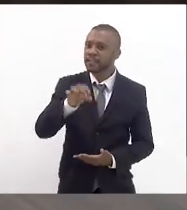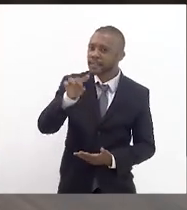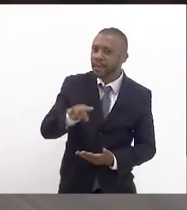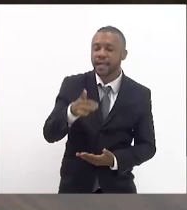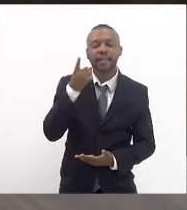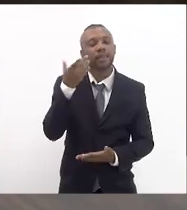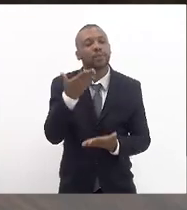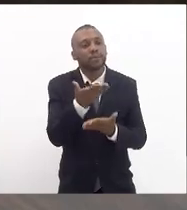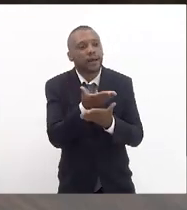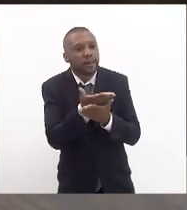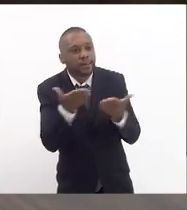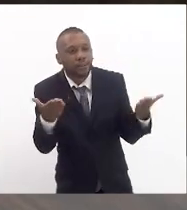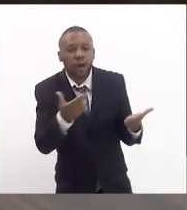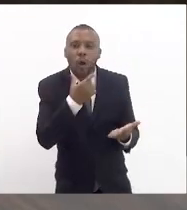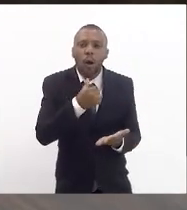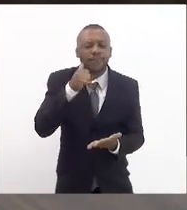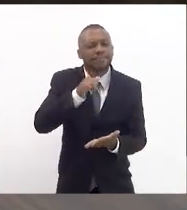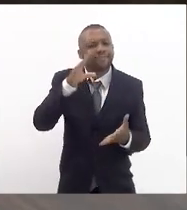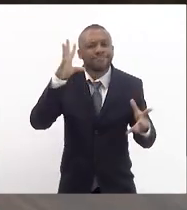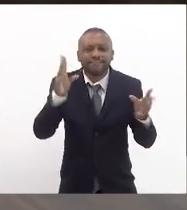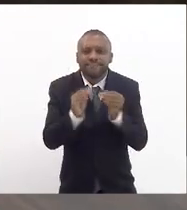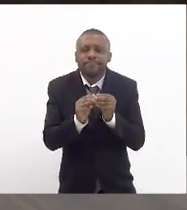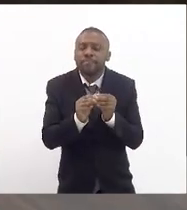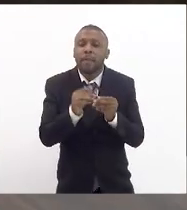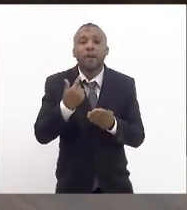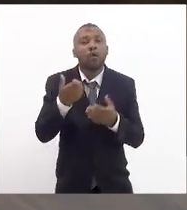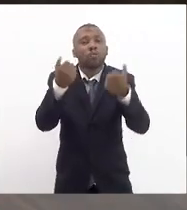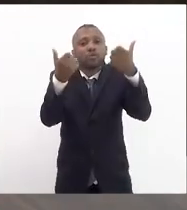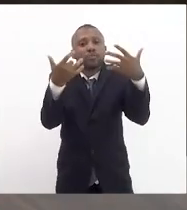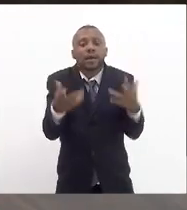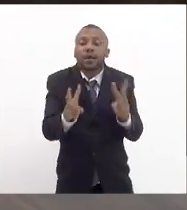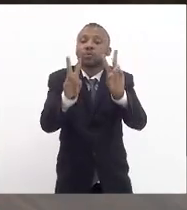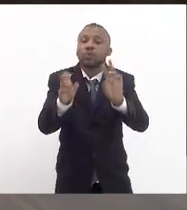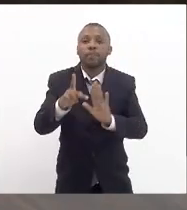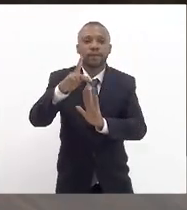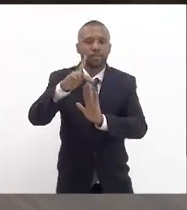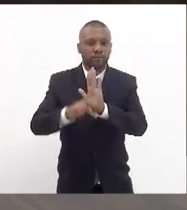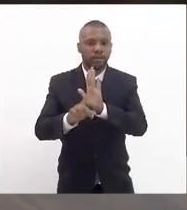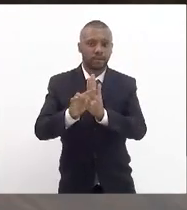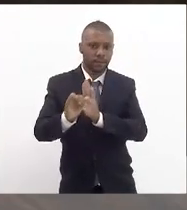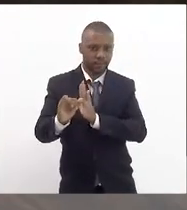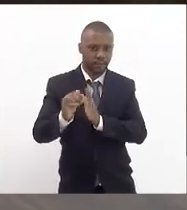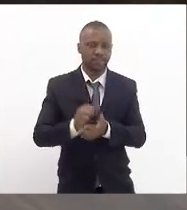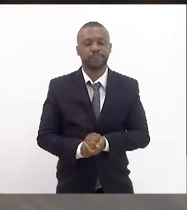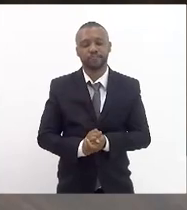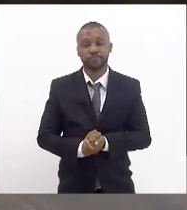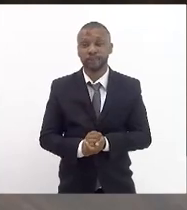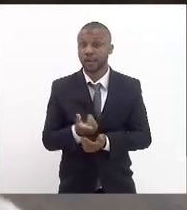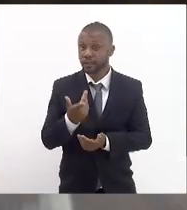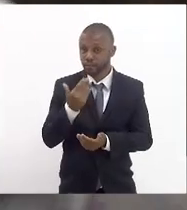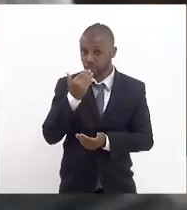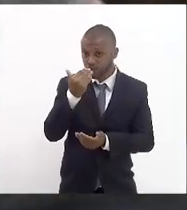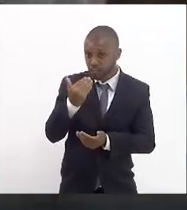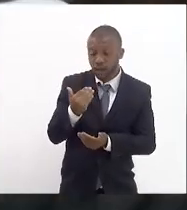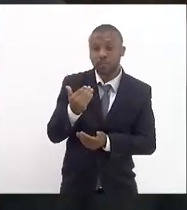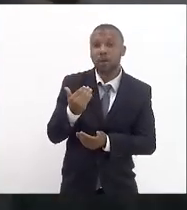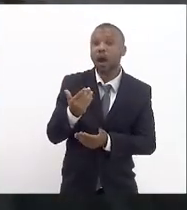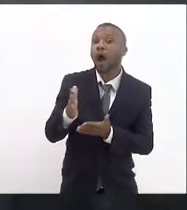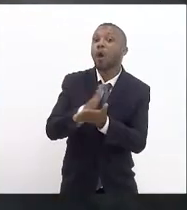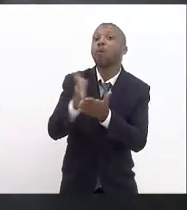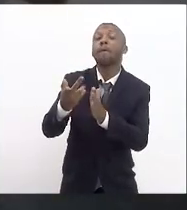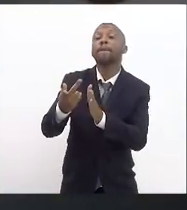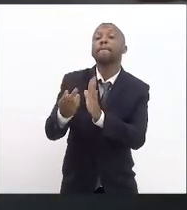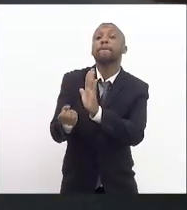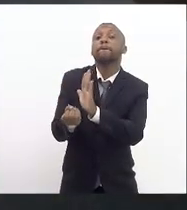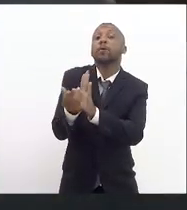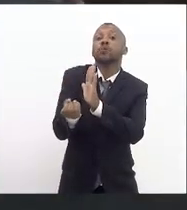deputados, uma palavrinha para explicar aqui esse projeto. Esse projeto foi solicitado pelos produtores de cultura. O